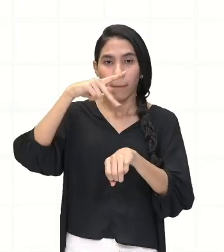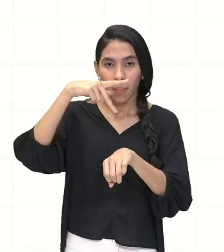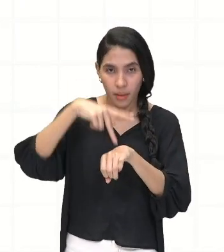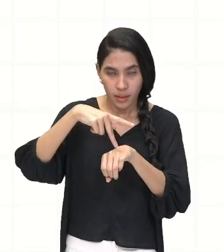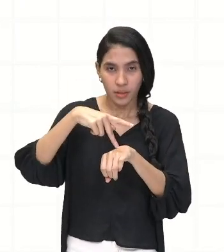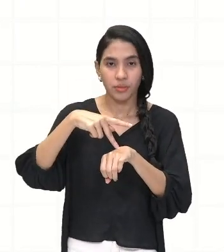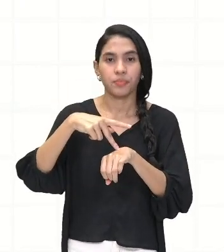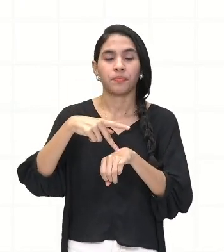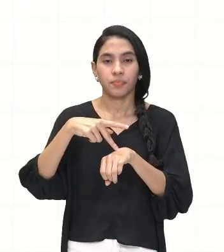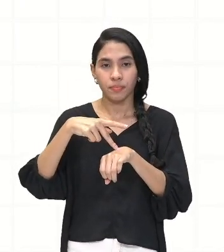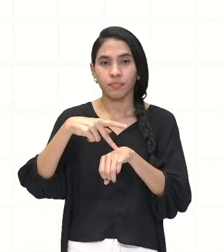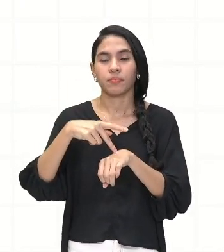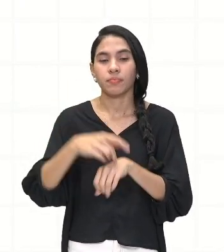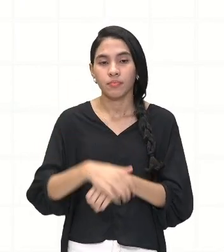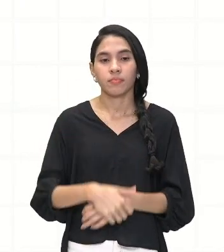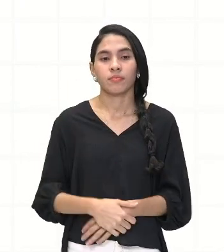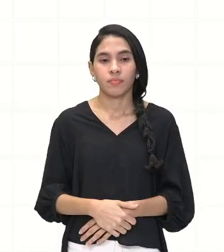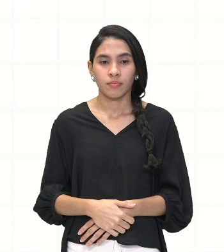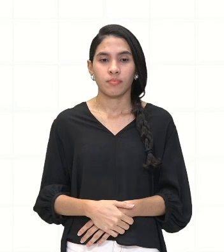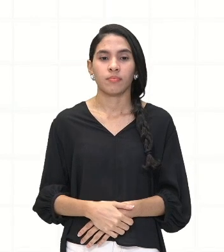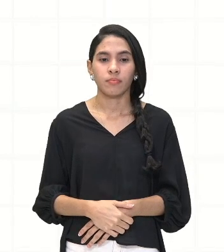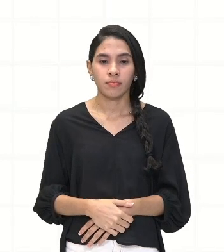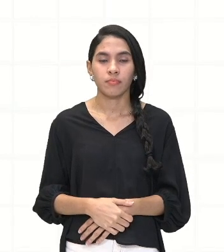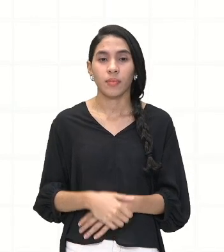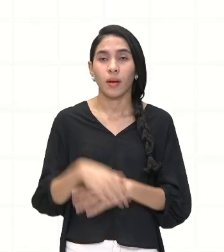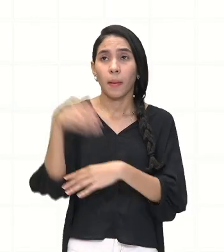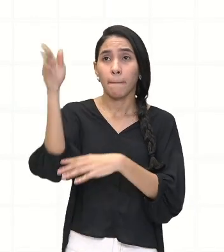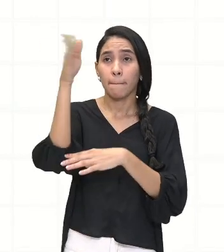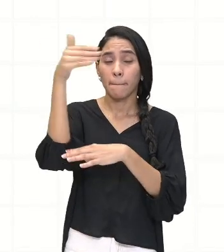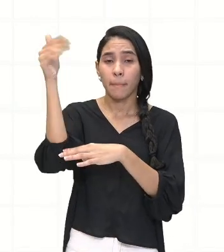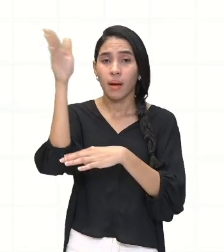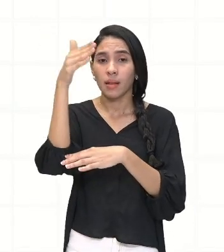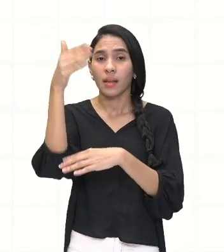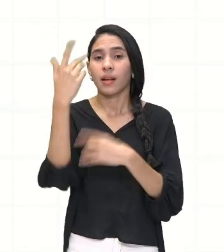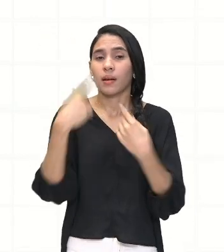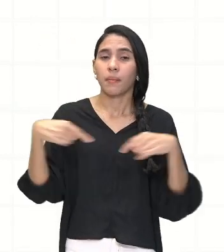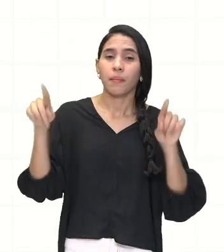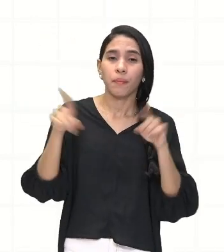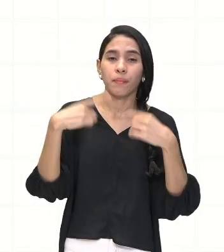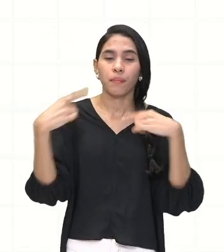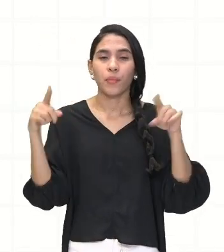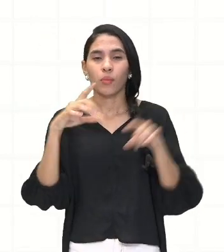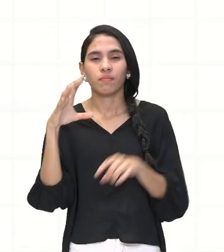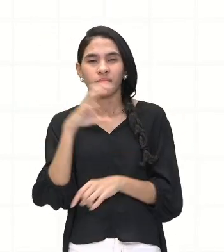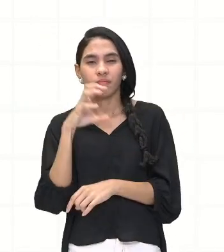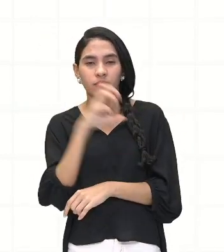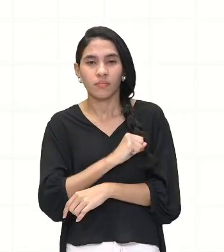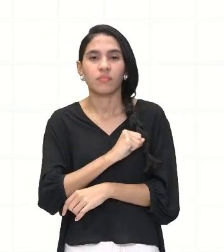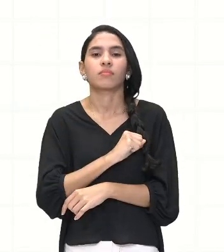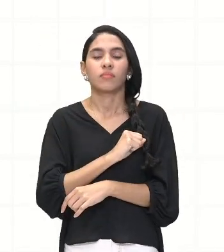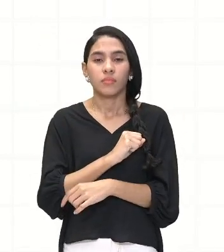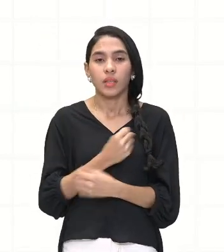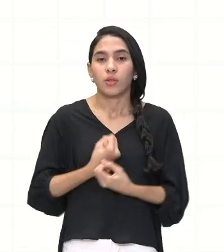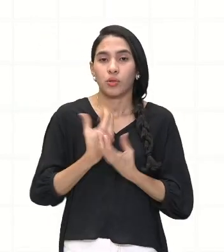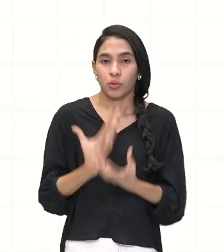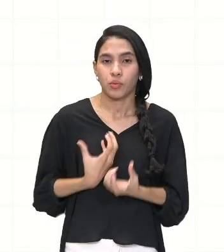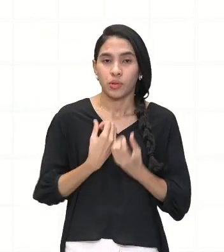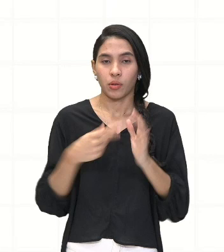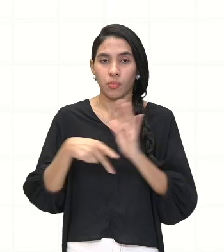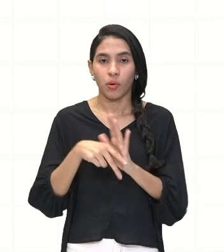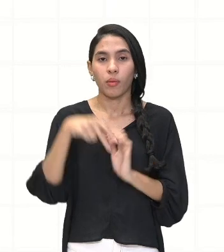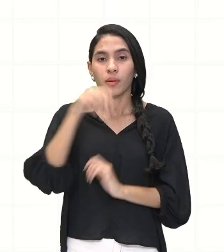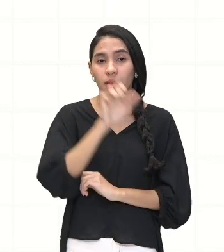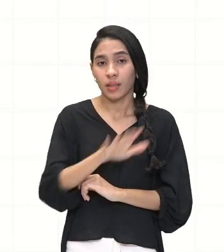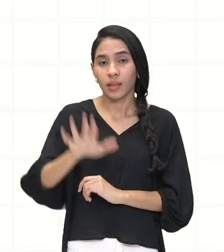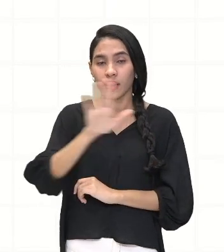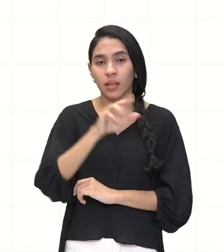da nação, do país. A bandeira, o hino, que são expressões do nacionalismo,